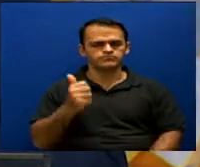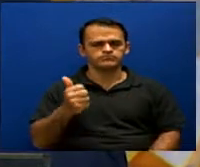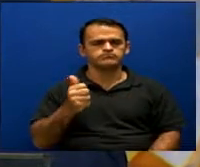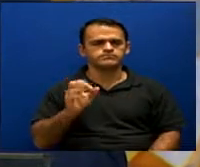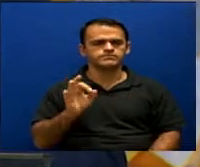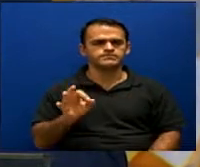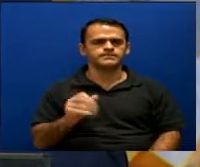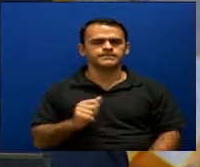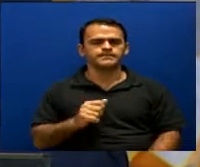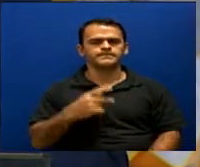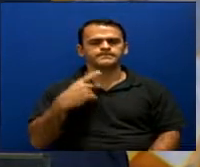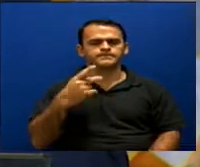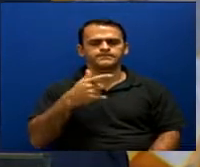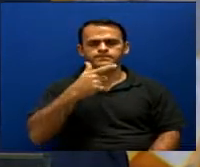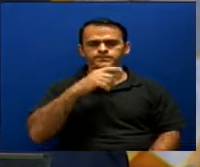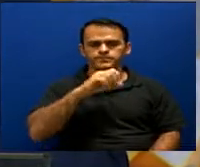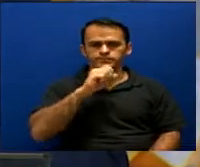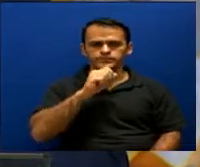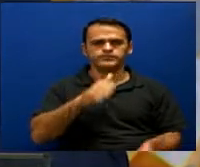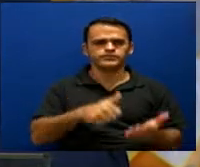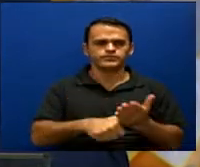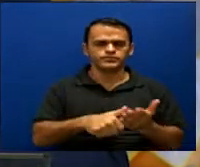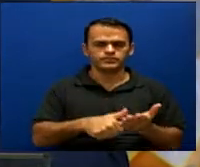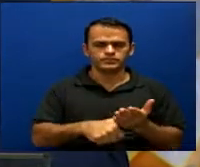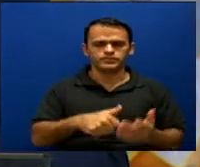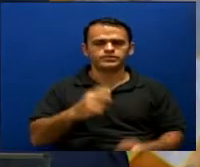Isso. Vereador Luiz Santos, o voto.